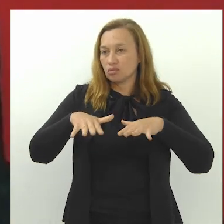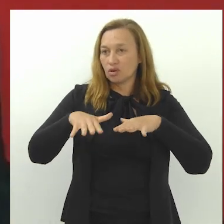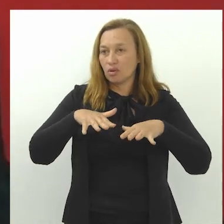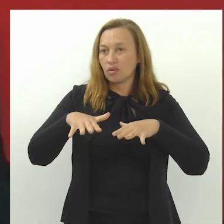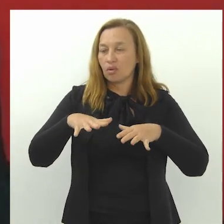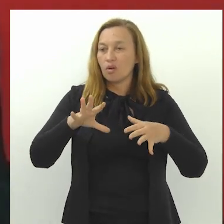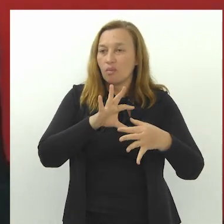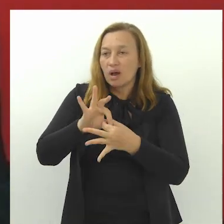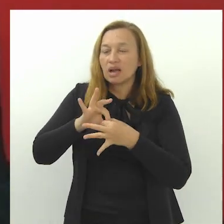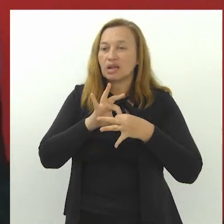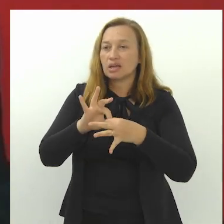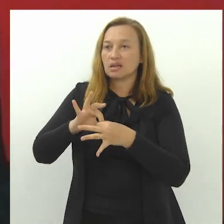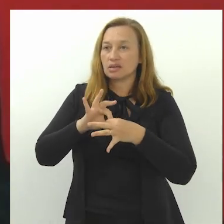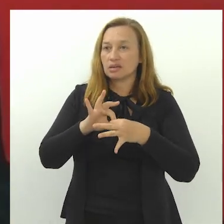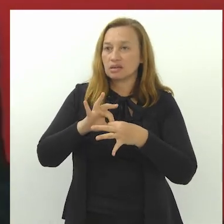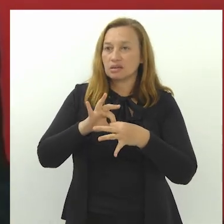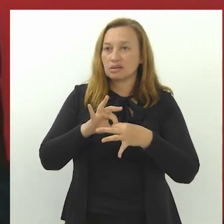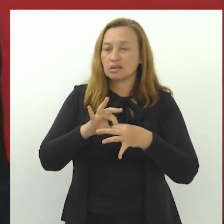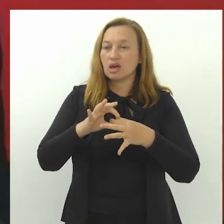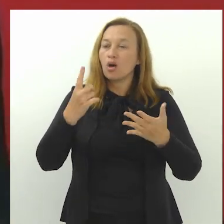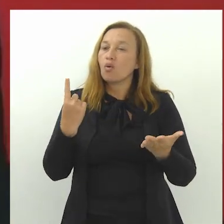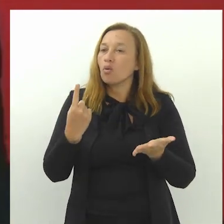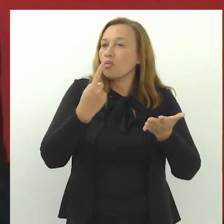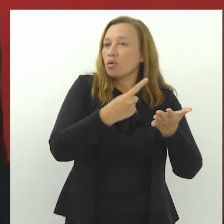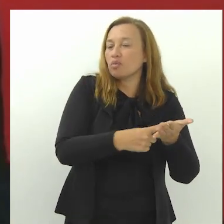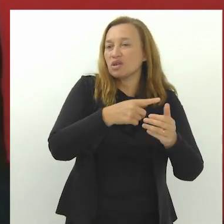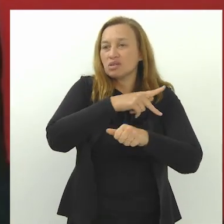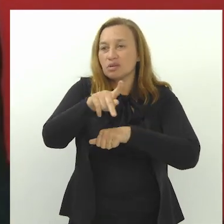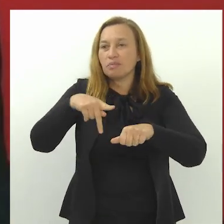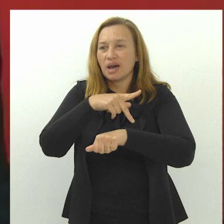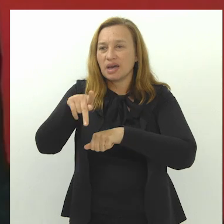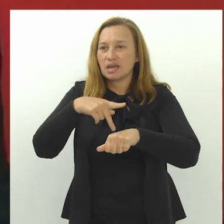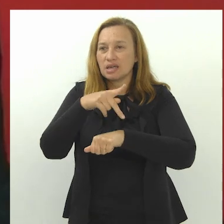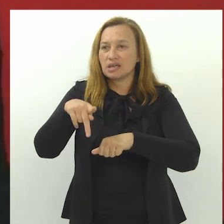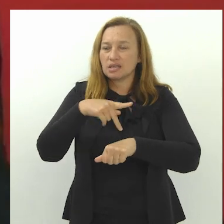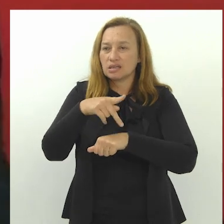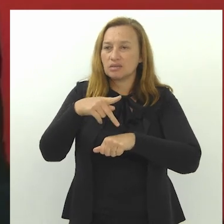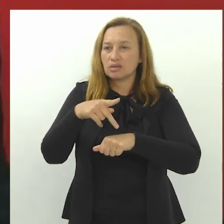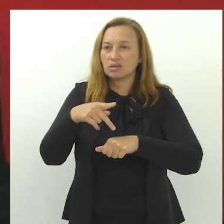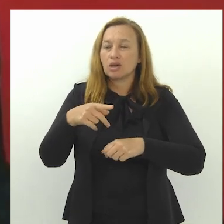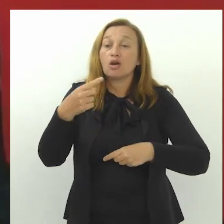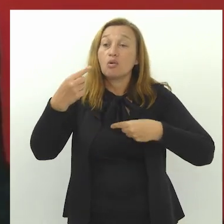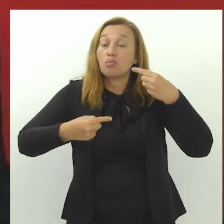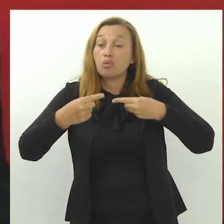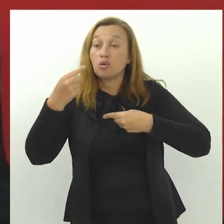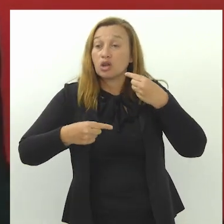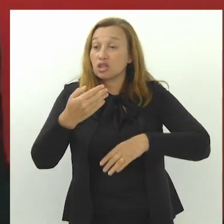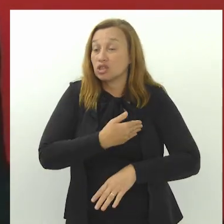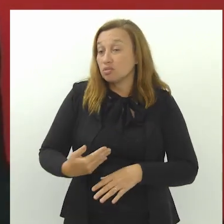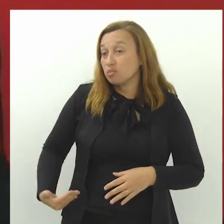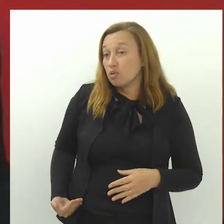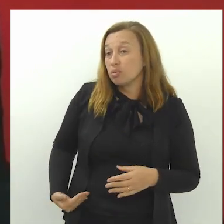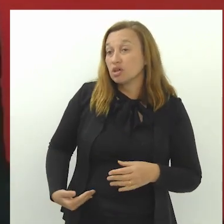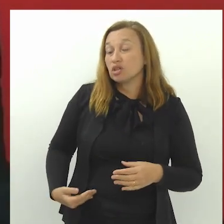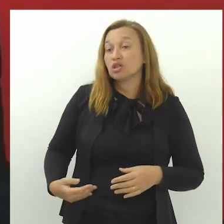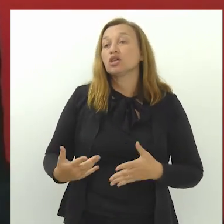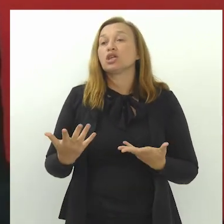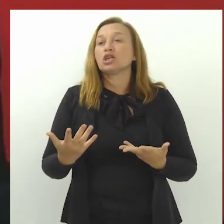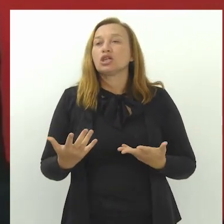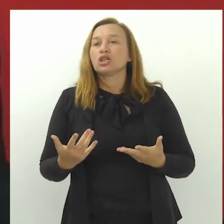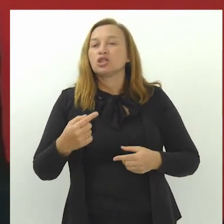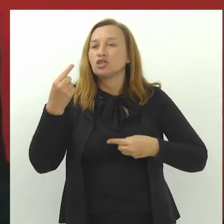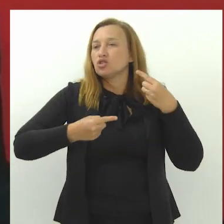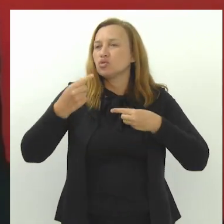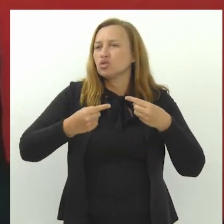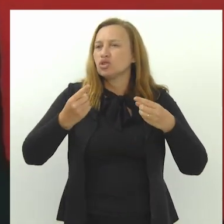porque compõe a Aliança Global o compromisso de países com uma cesta de políticas públicas que